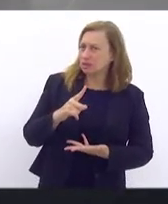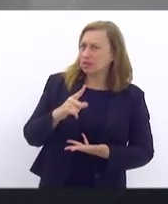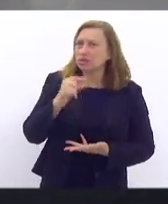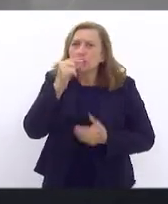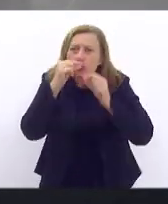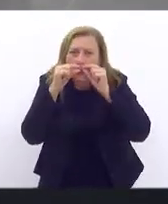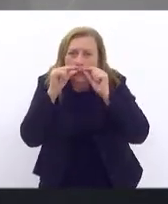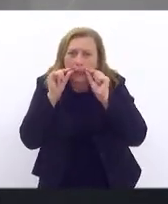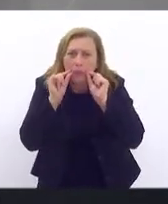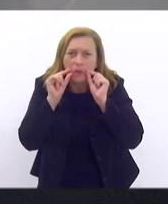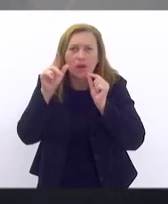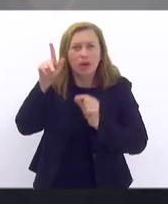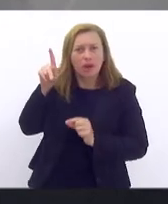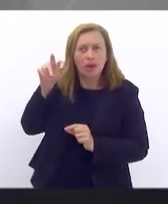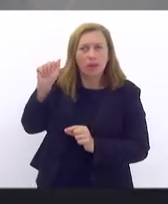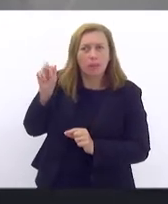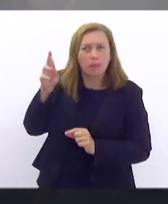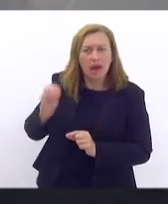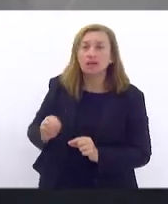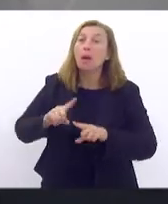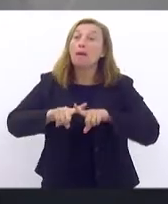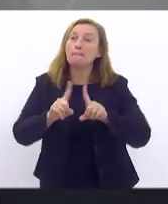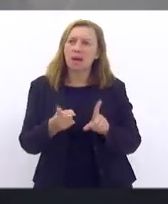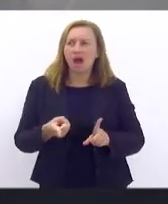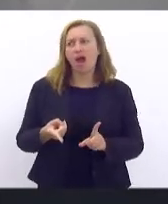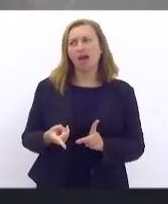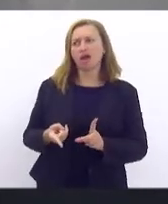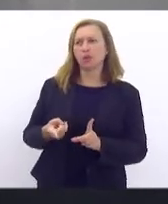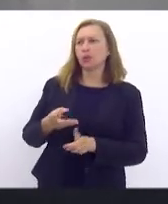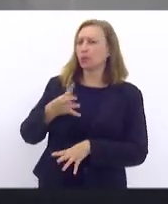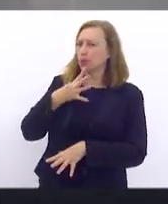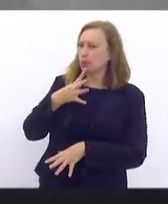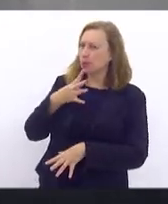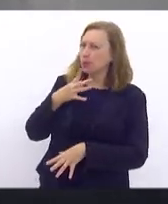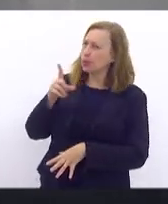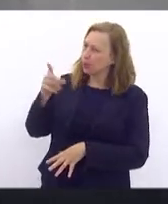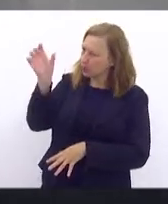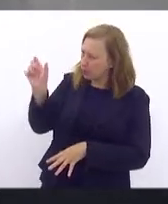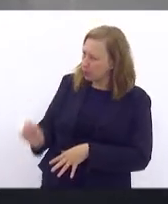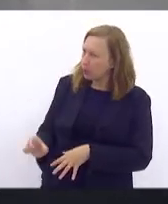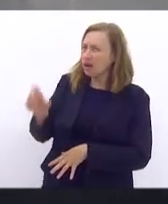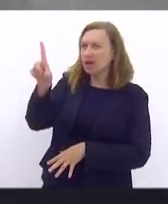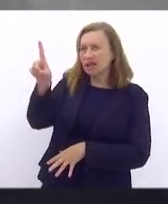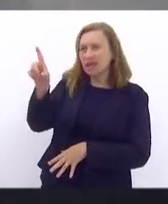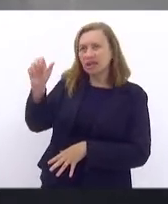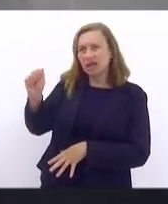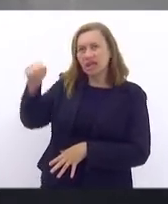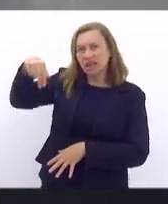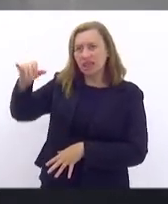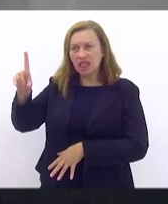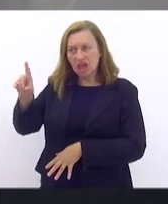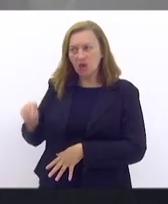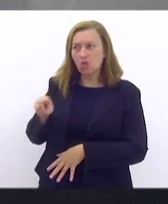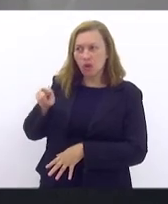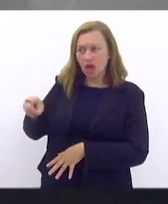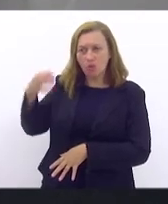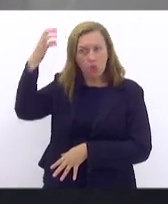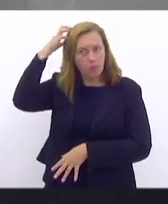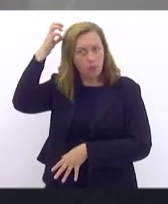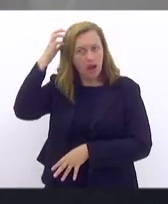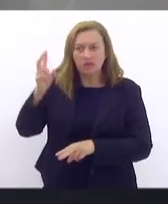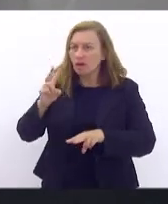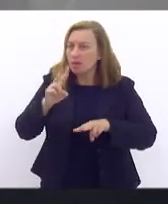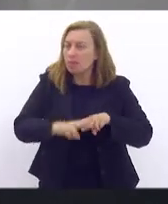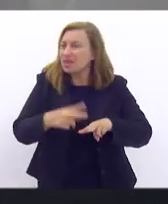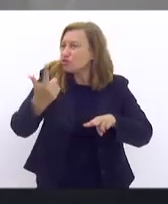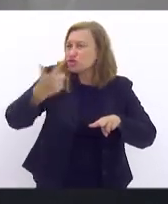fino? Mas reconheceram o Danilo como autor do crime e ele foi preso mais de